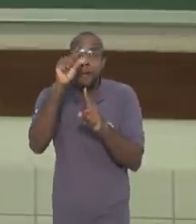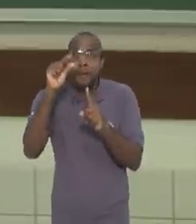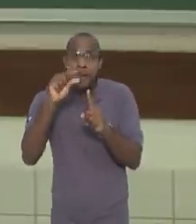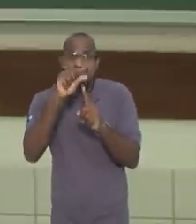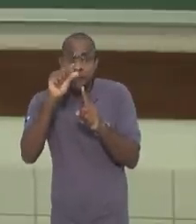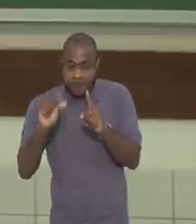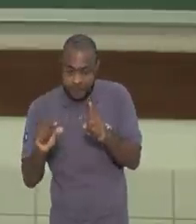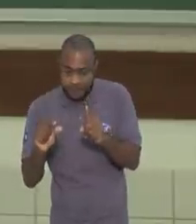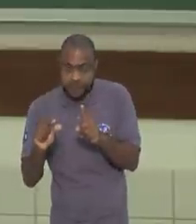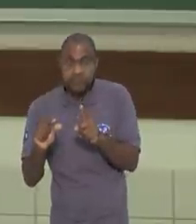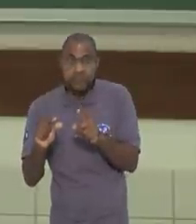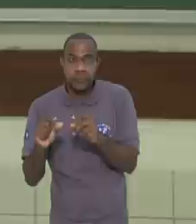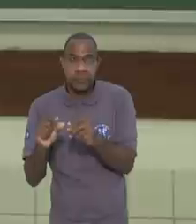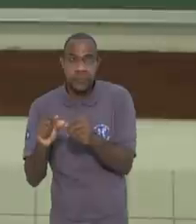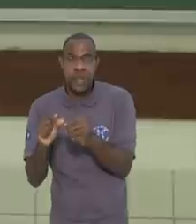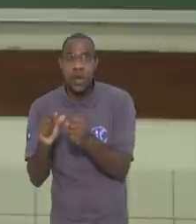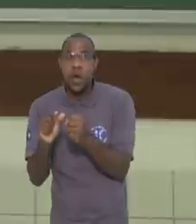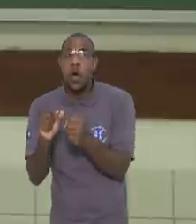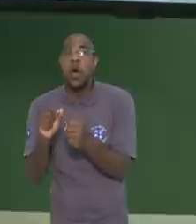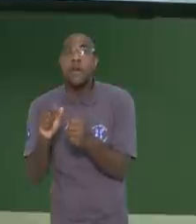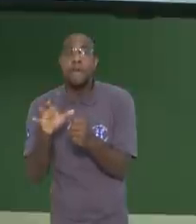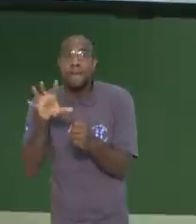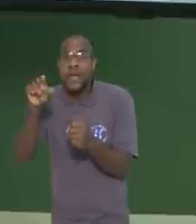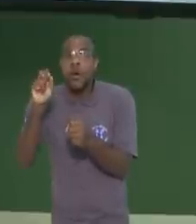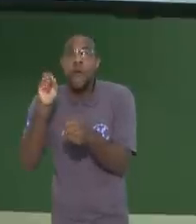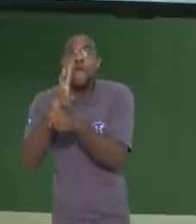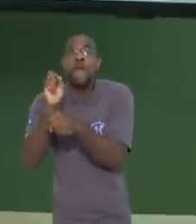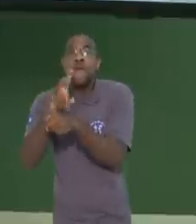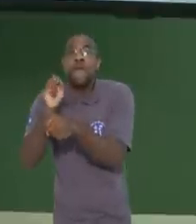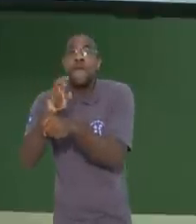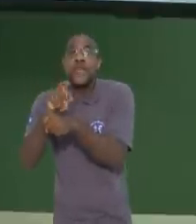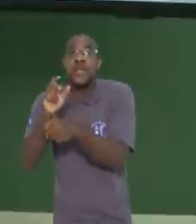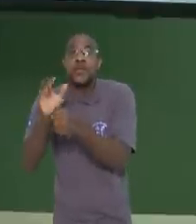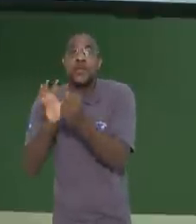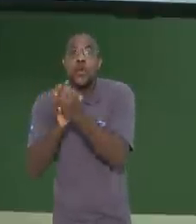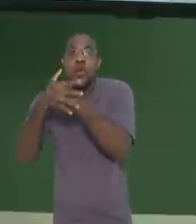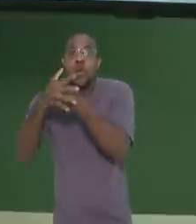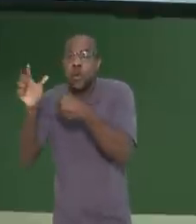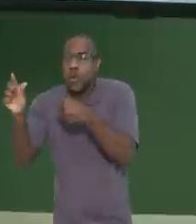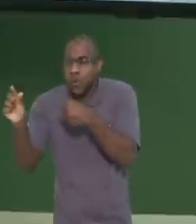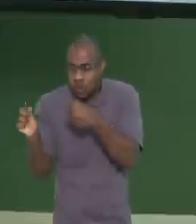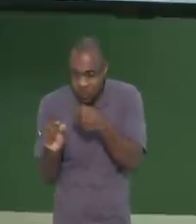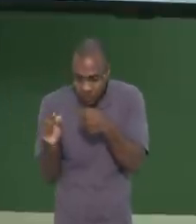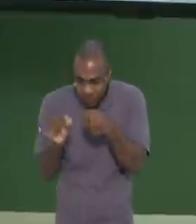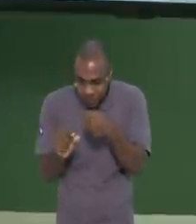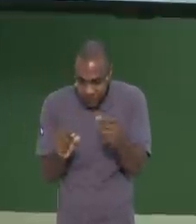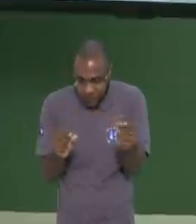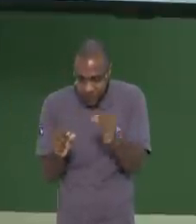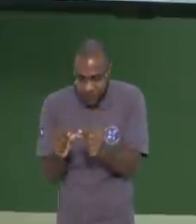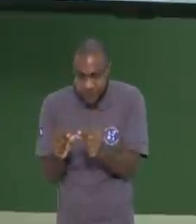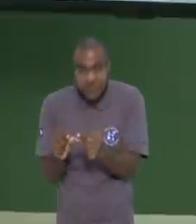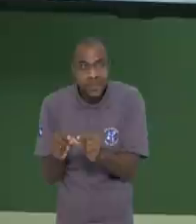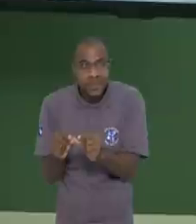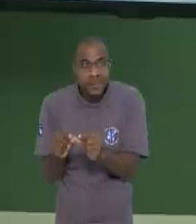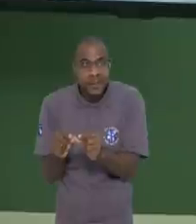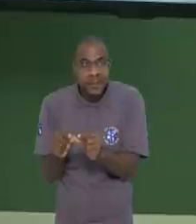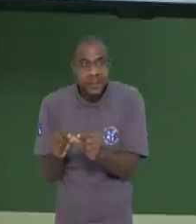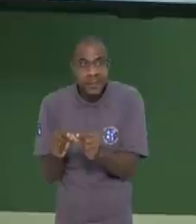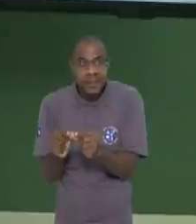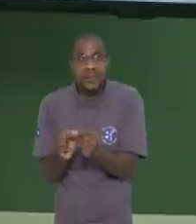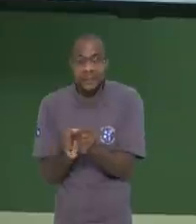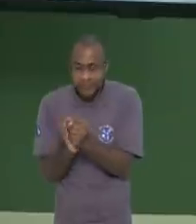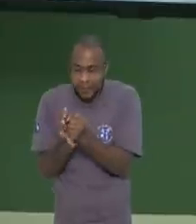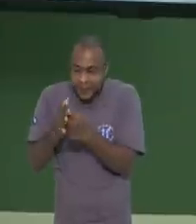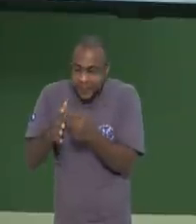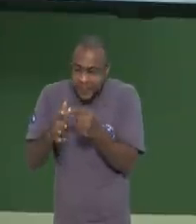do Covid-19, né? Um pedaço específico que forma aquelas coroazinhas, aquelas espículas que ficam pelo lado de fora do vírus, que a gente já viu também,